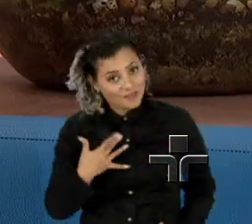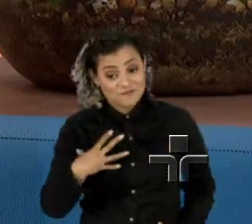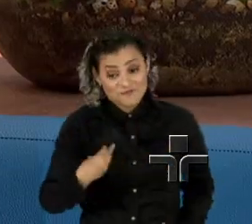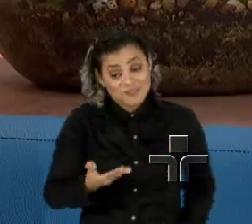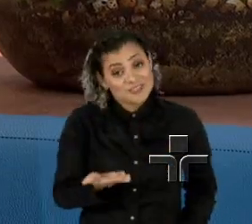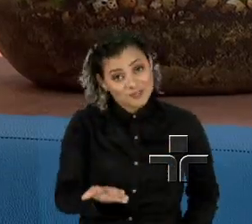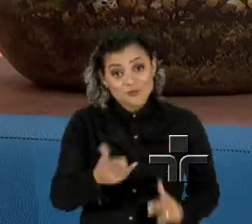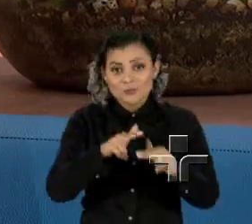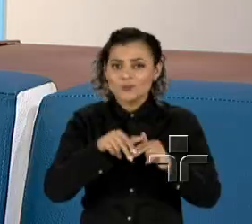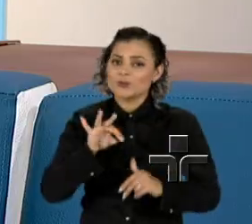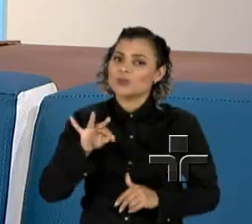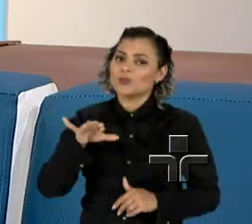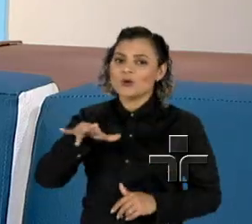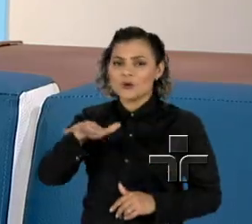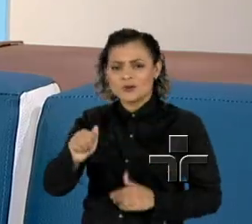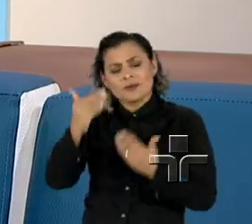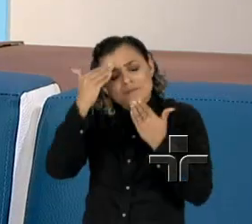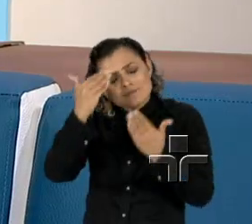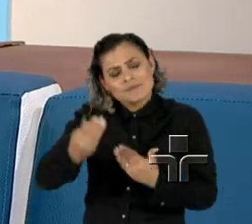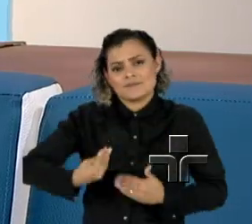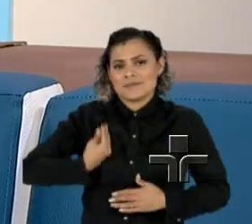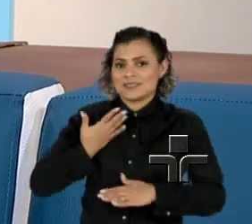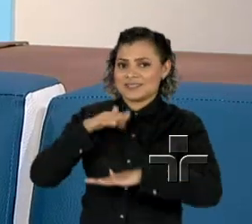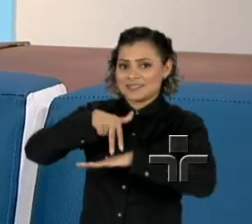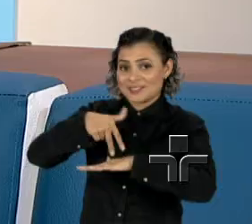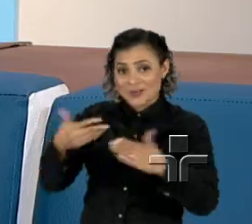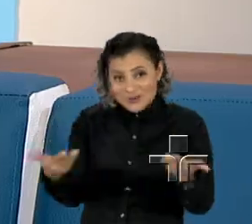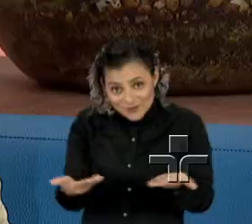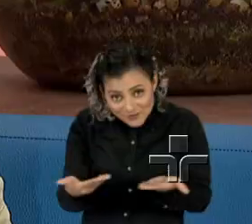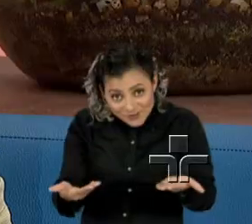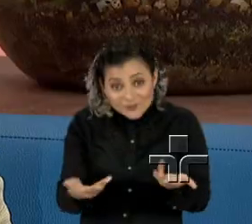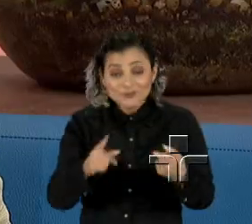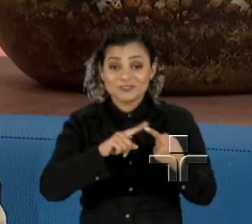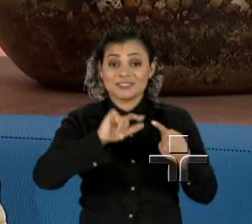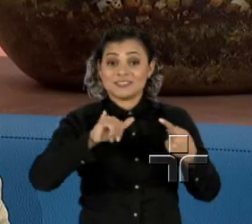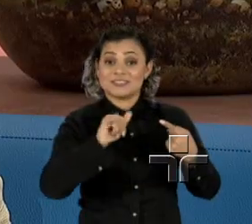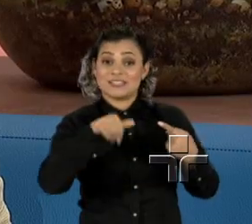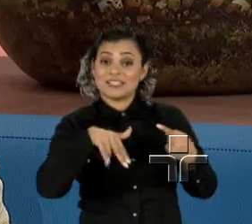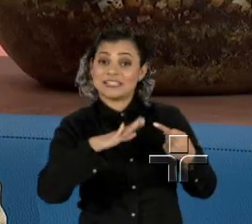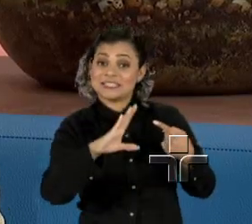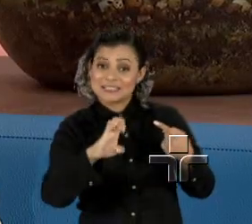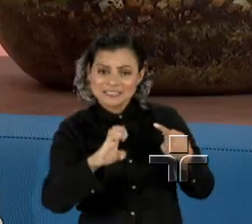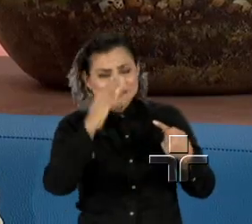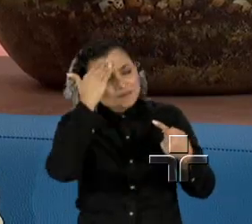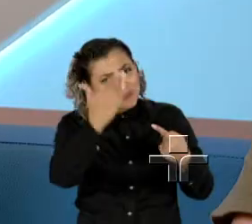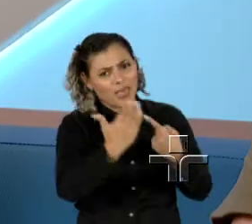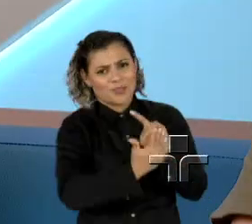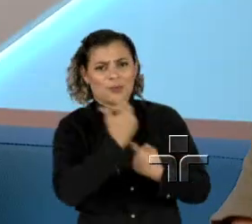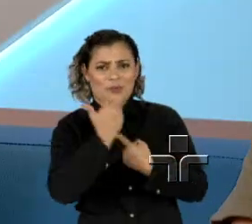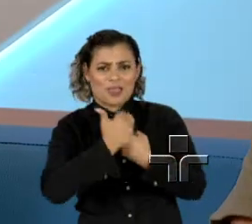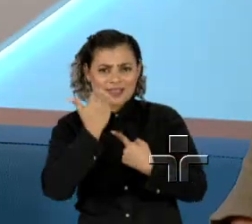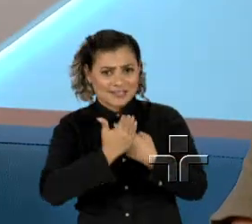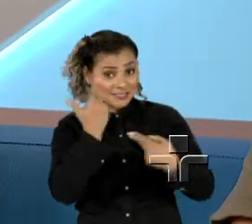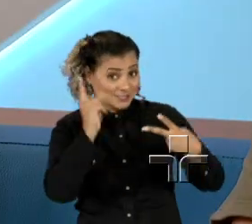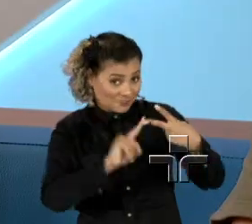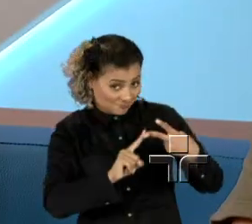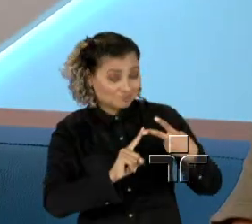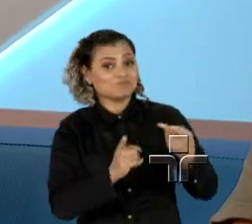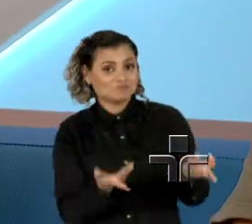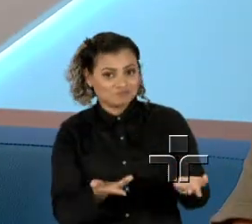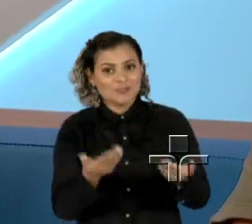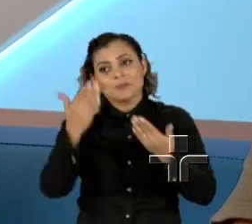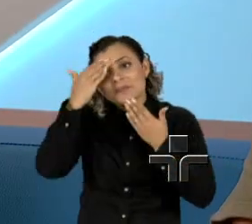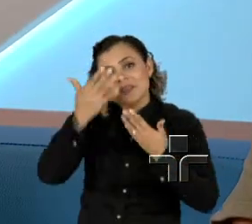filhos. Tônia, muito obrigada pela presença no Papo de Mãe. Obrigada. Janice, muito obrigada pelas orientações aqui. Eu que agradeço